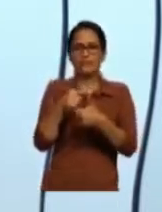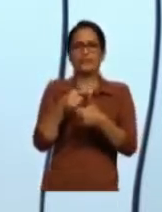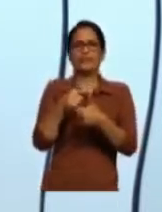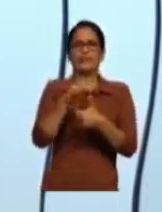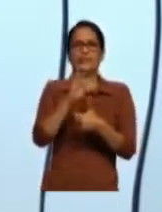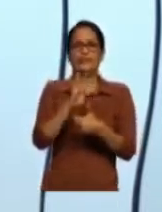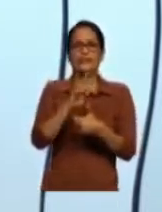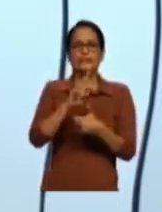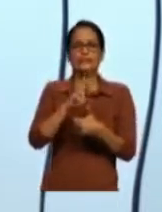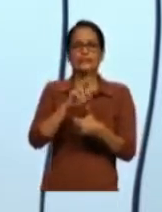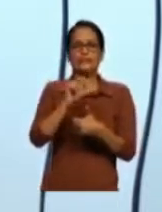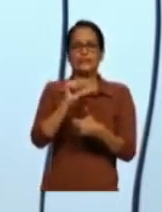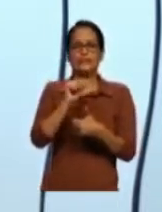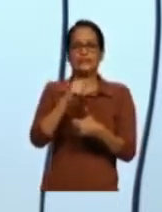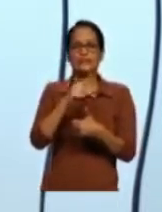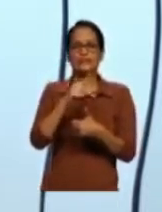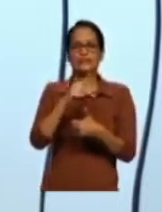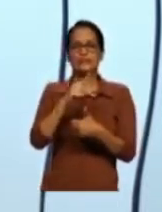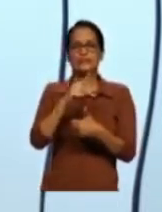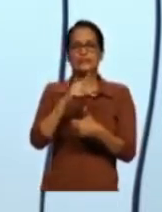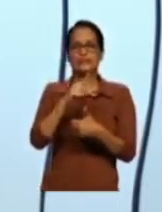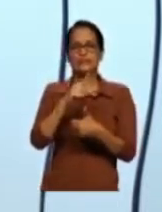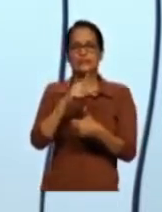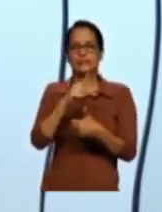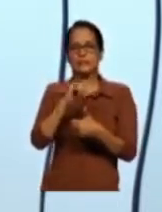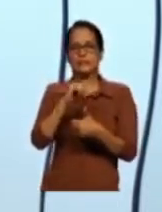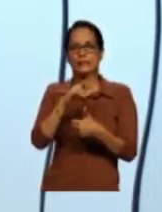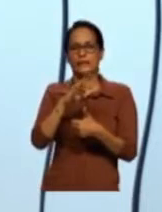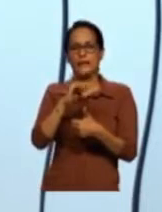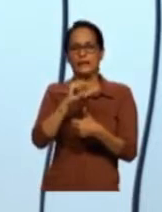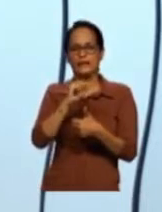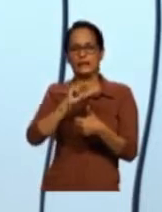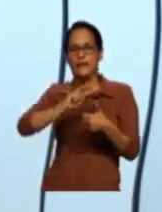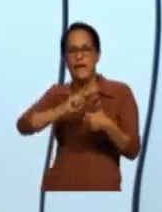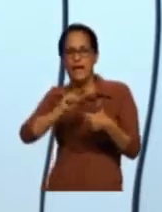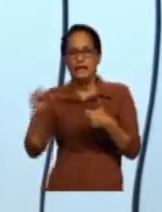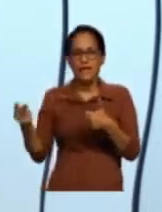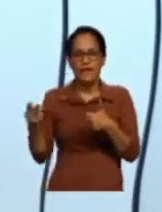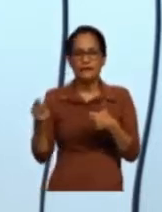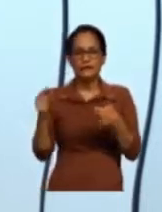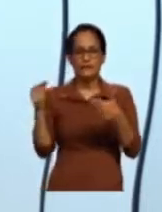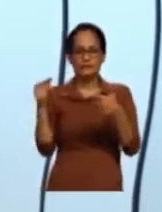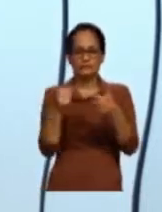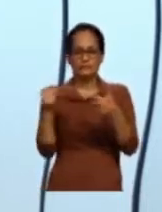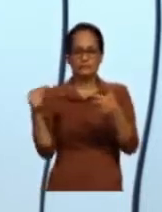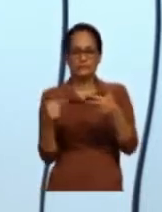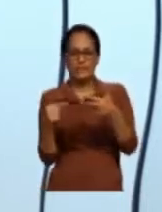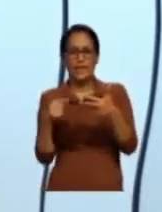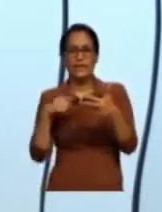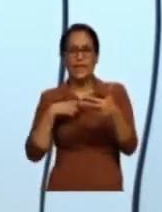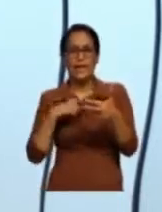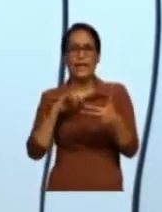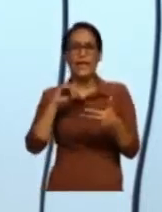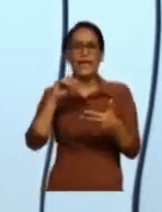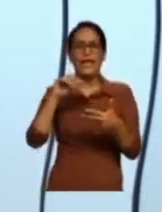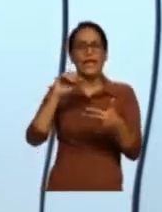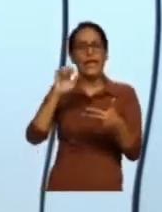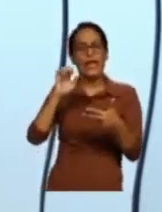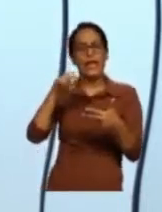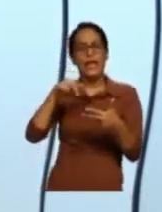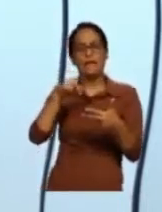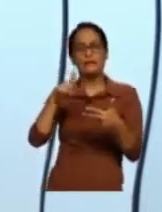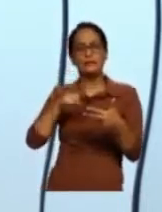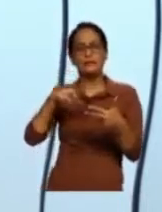a protease e a integrase. São essas 3 enzimas que vão fazer